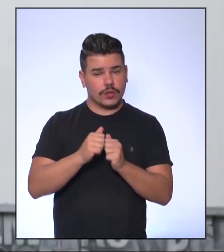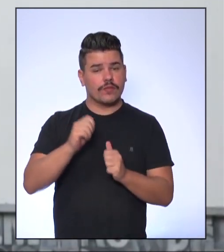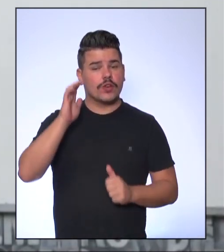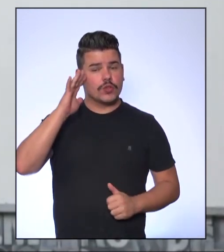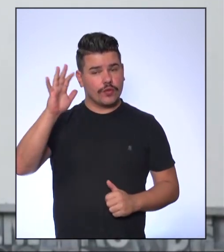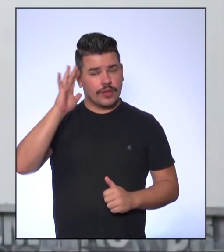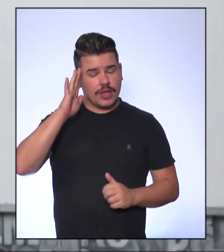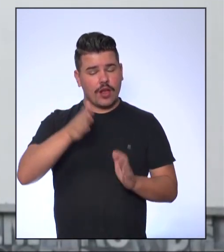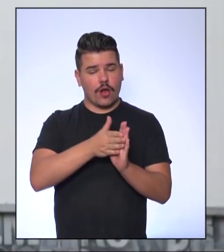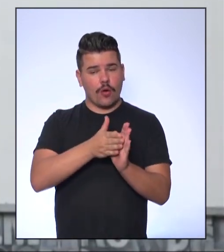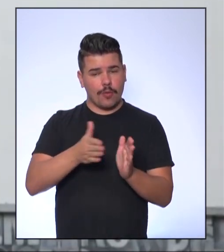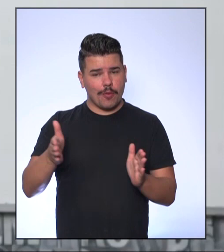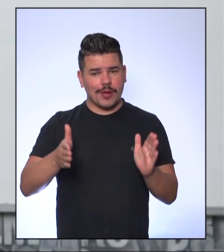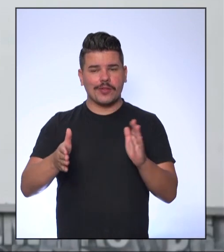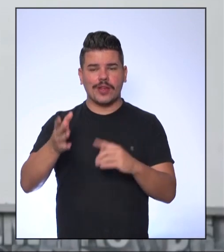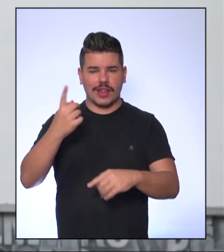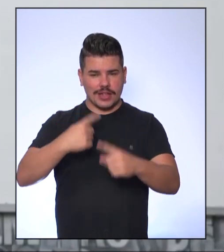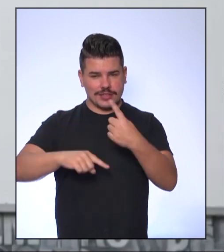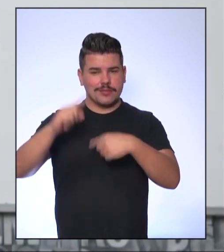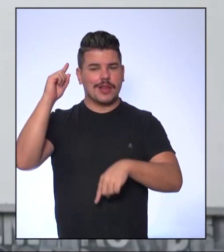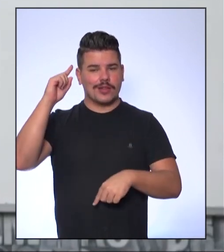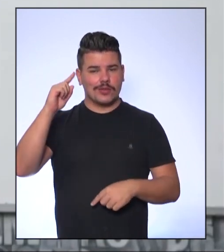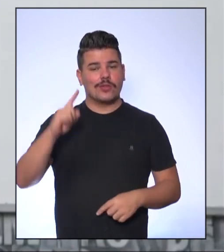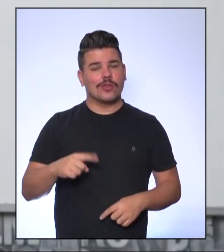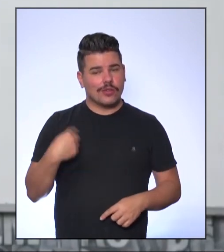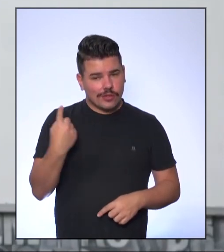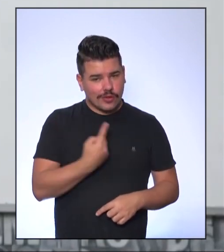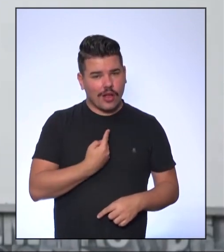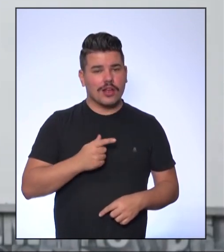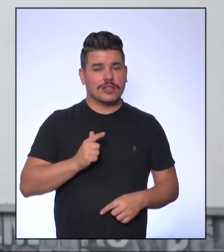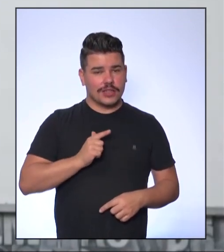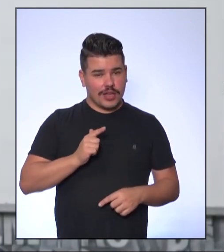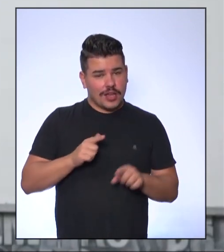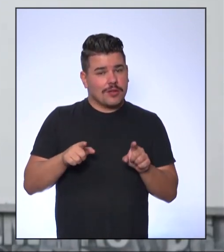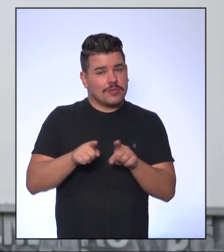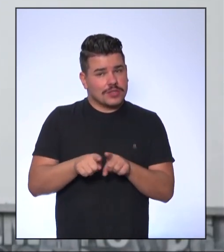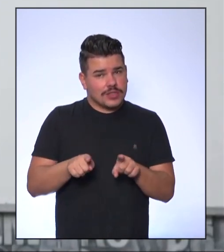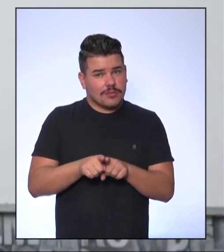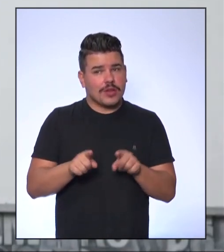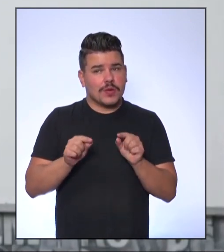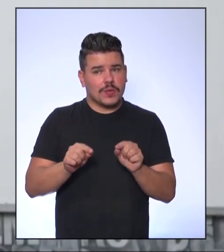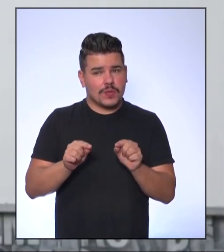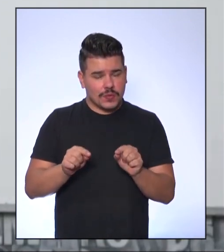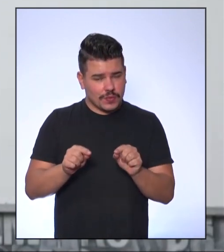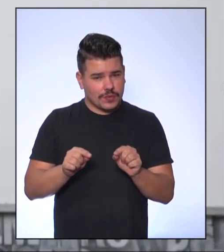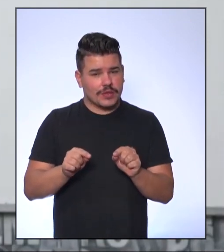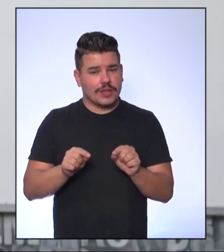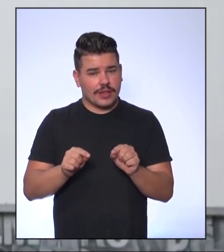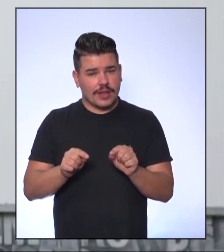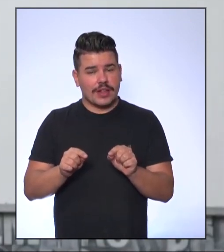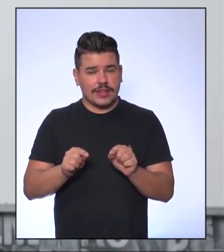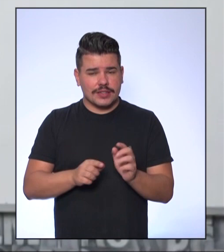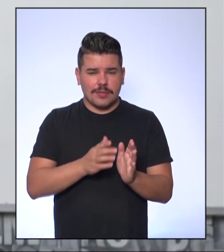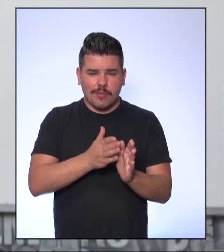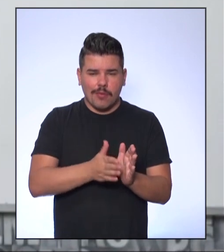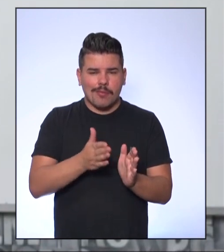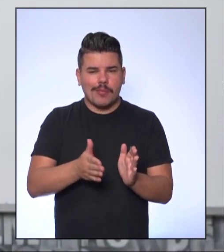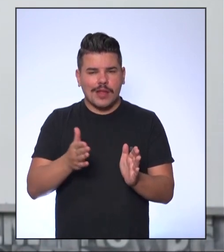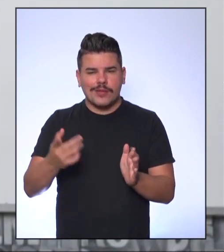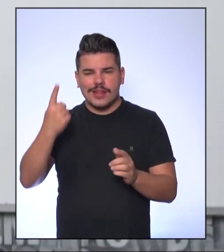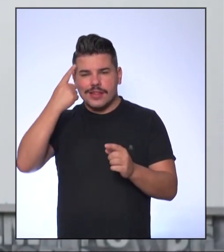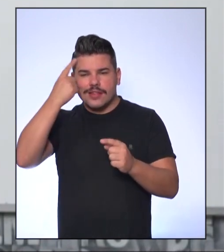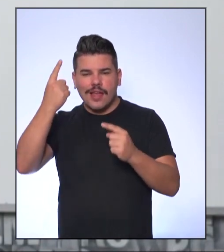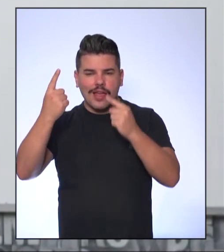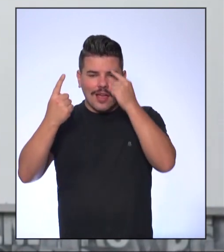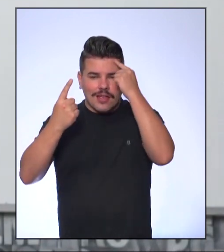Renascimento. Nós temos também, nesta face de novas